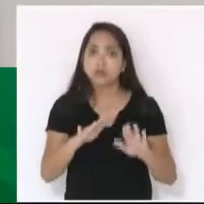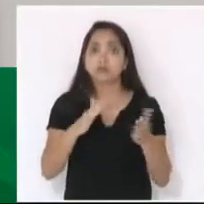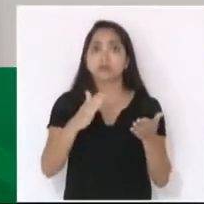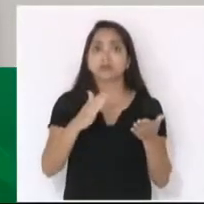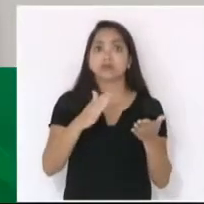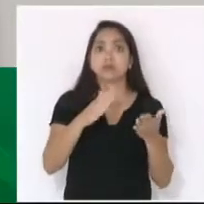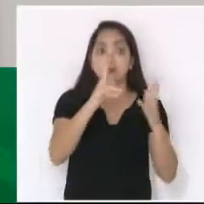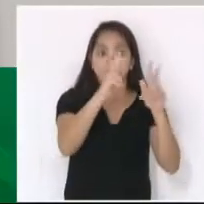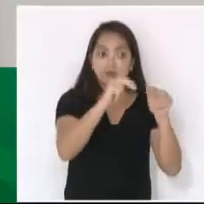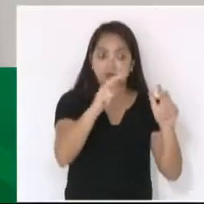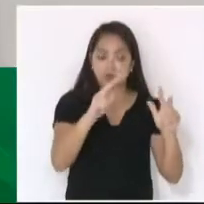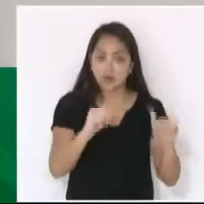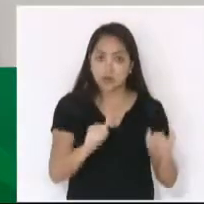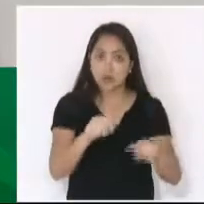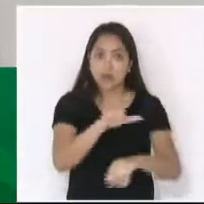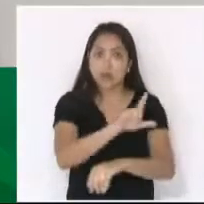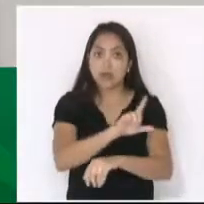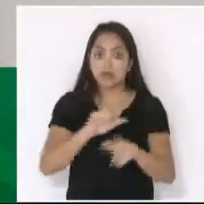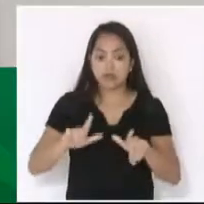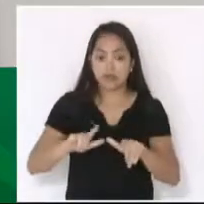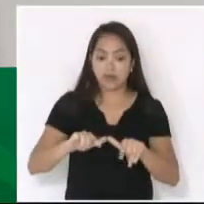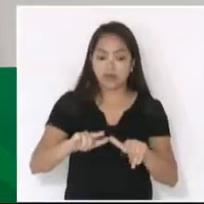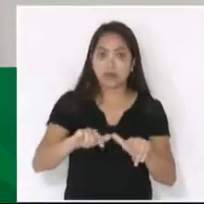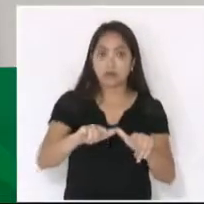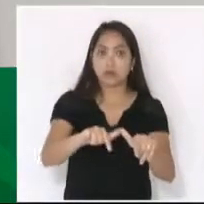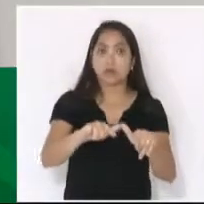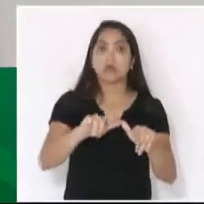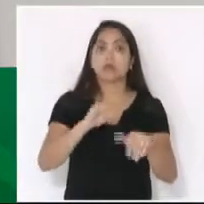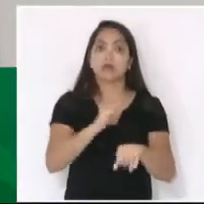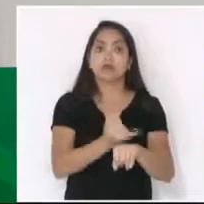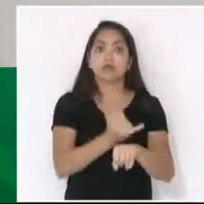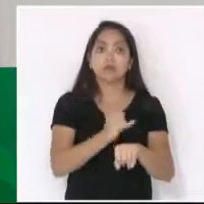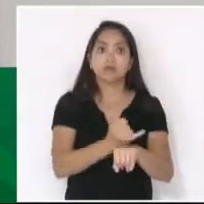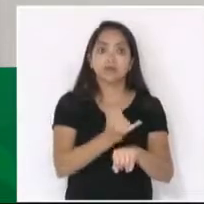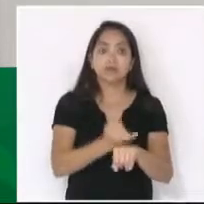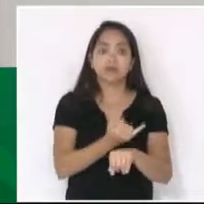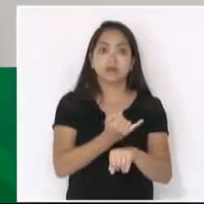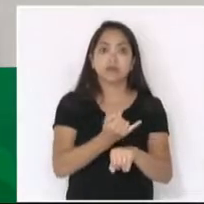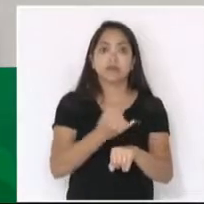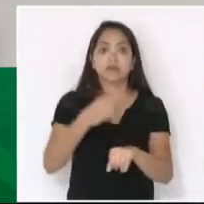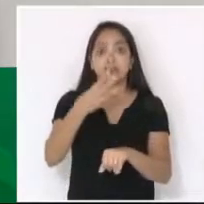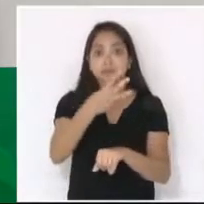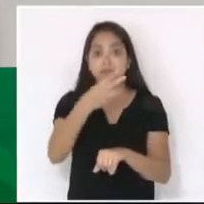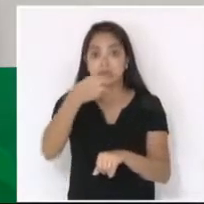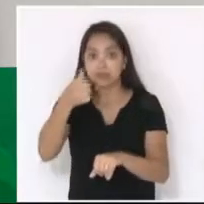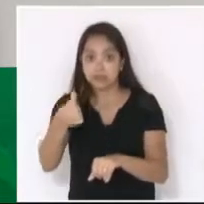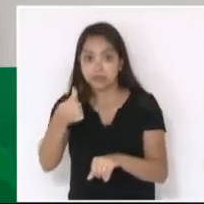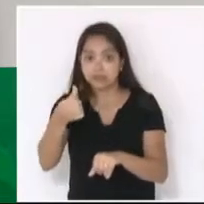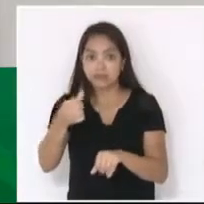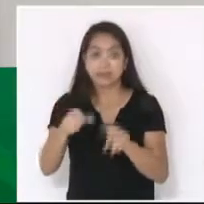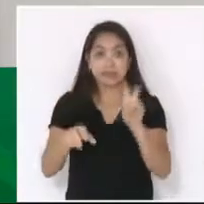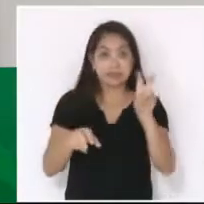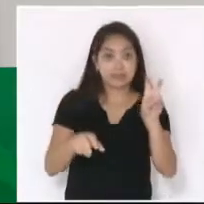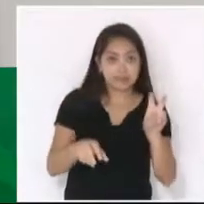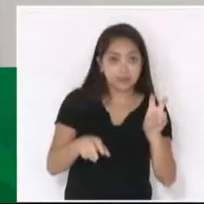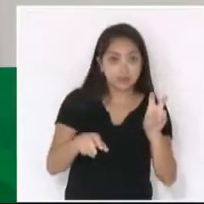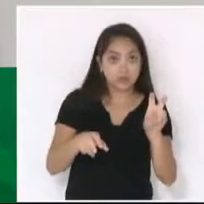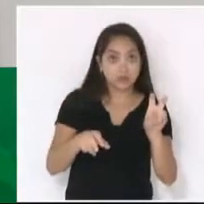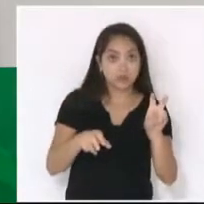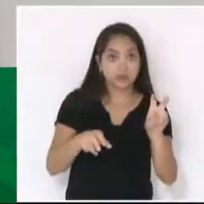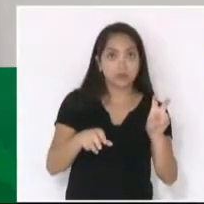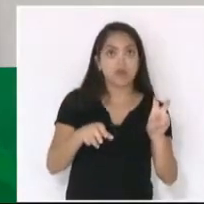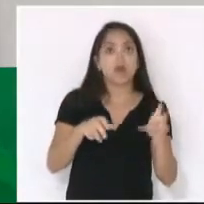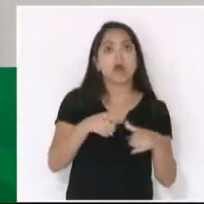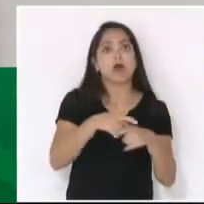Florianópolis Laguna e Joinville das 36 cinco delas aumentaram a